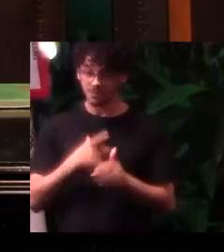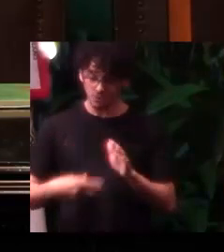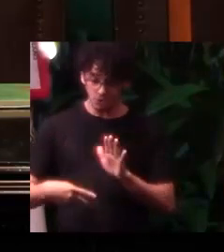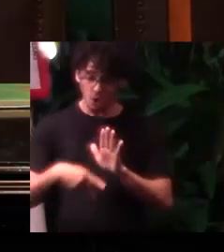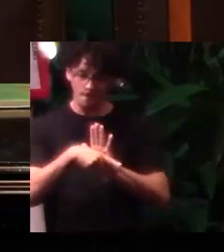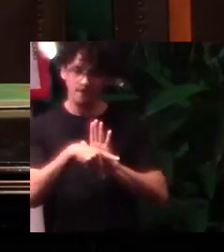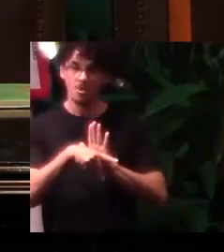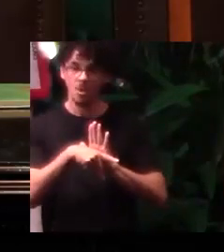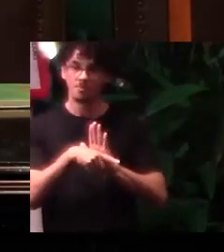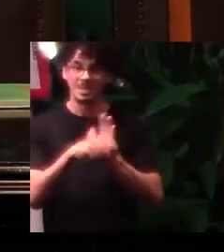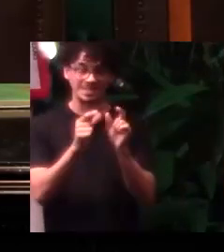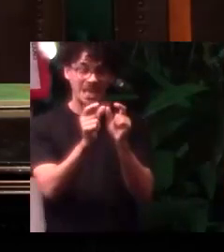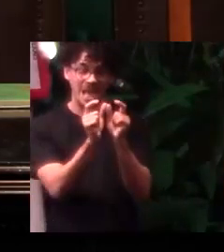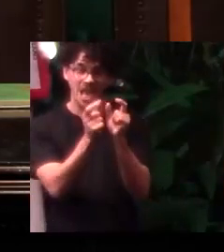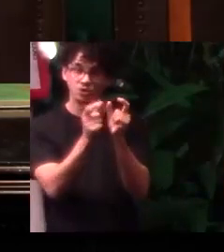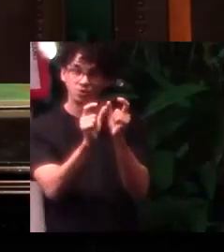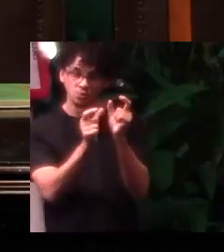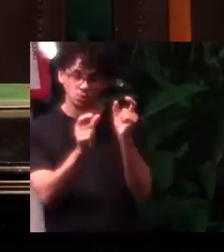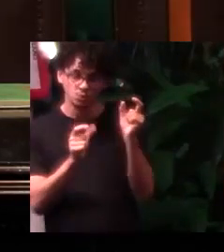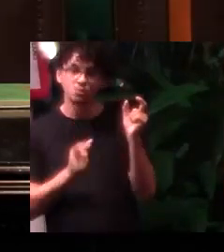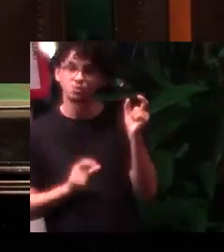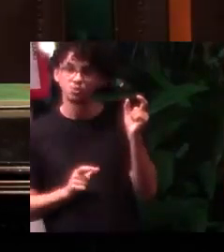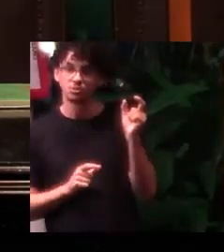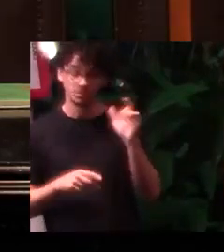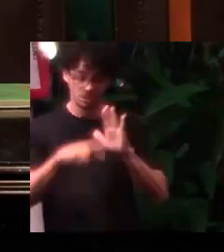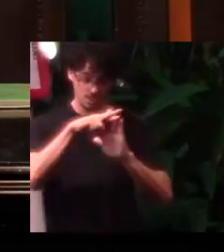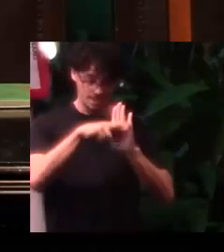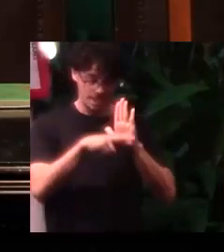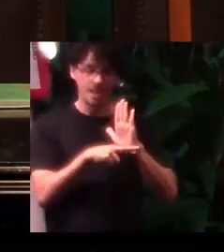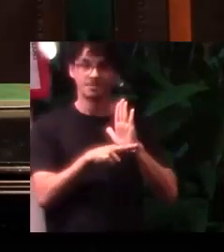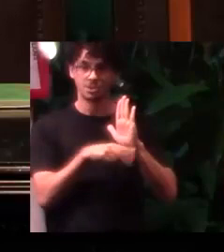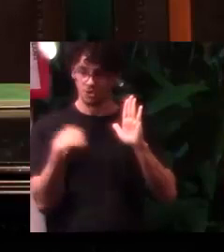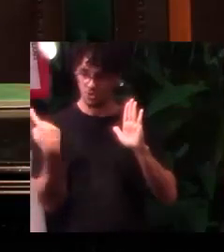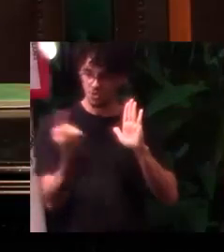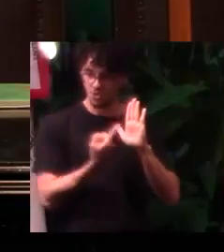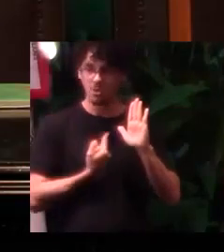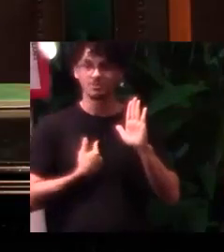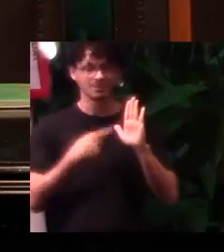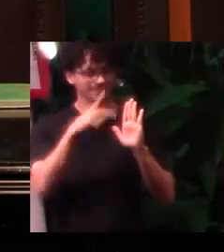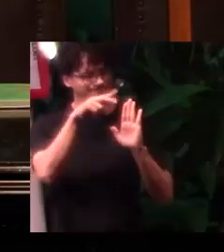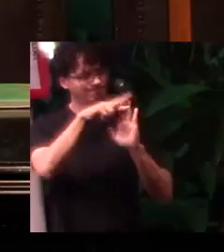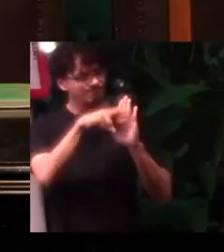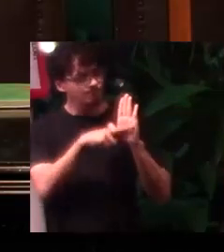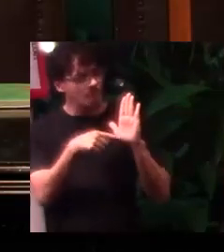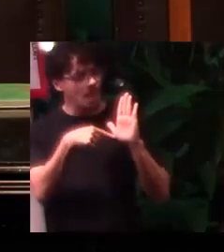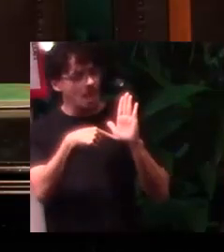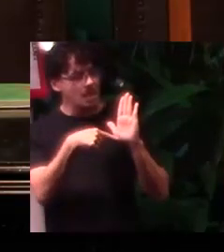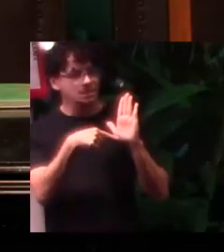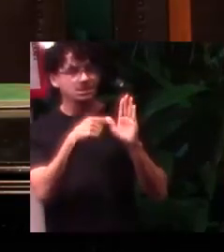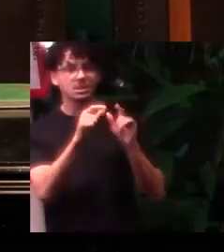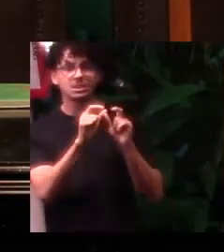nas quais nós estamos são uma espécie de